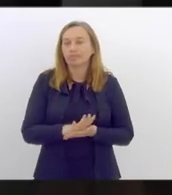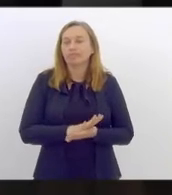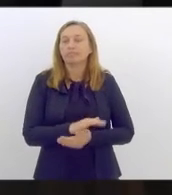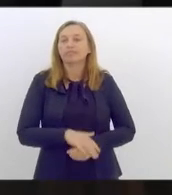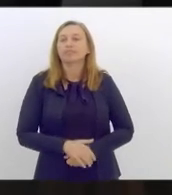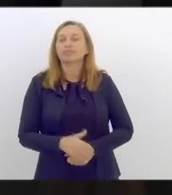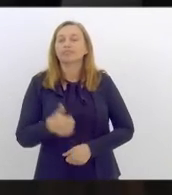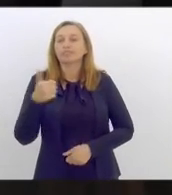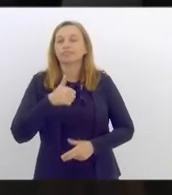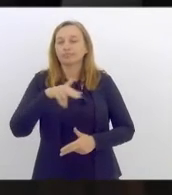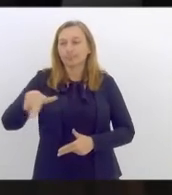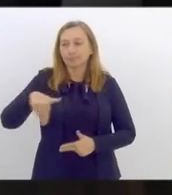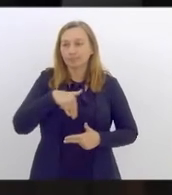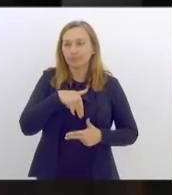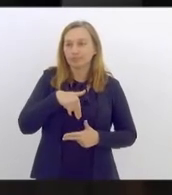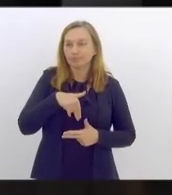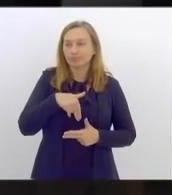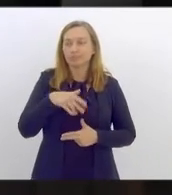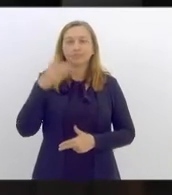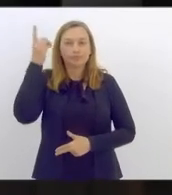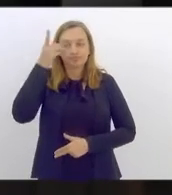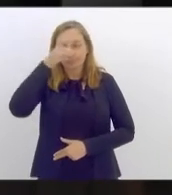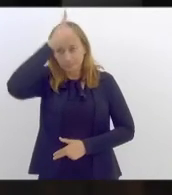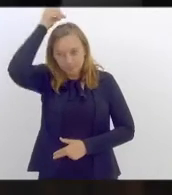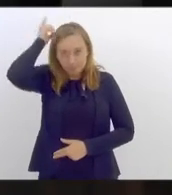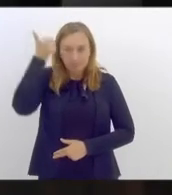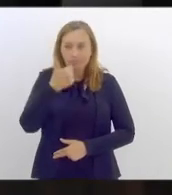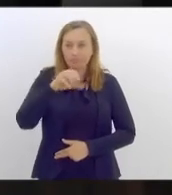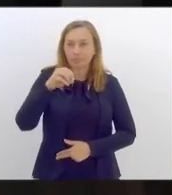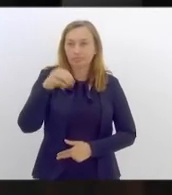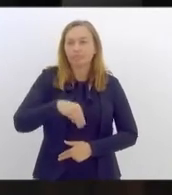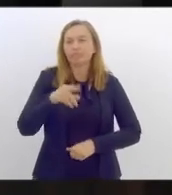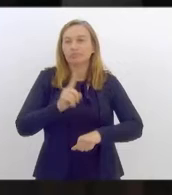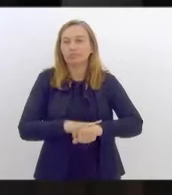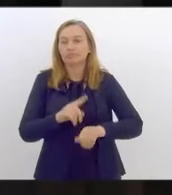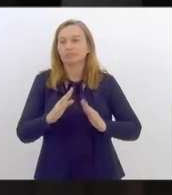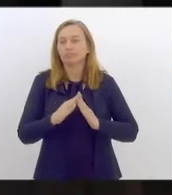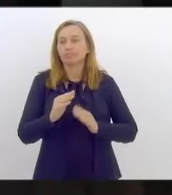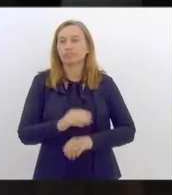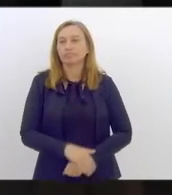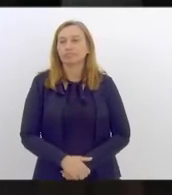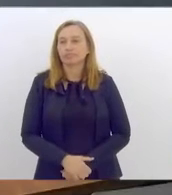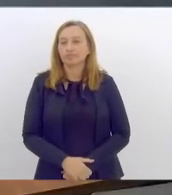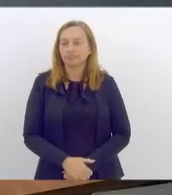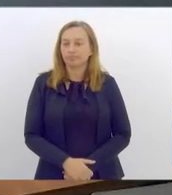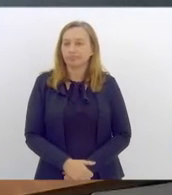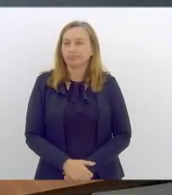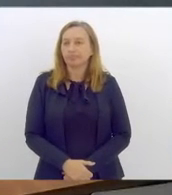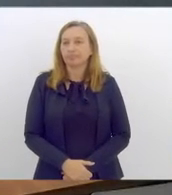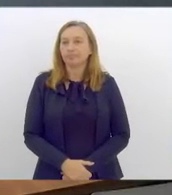primeira hora tá escrito Nobre Deputado Luiz Paulo você nem se dispõe de 10 minutos no tempo regimental